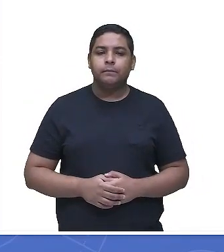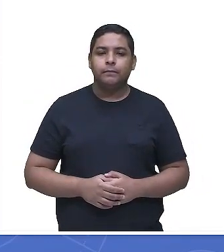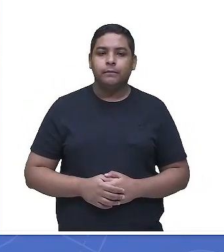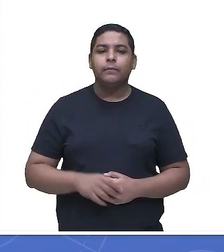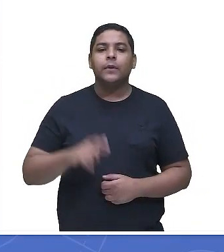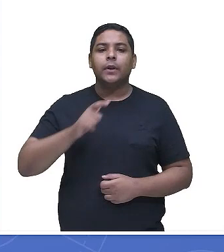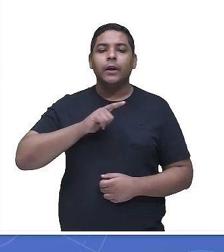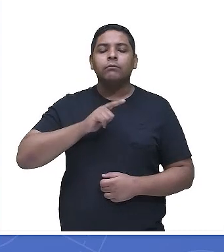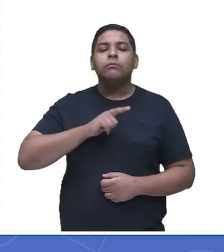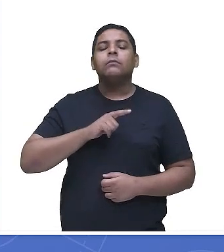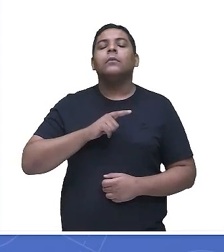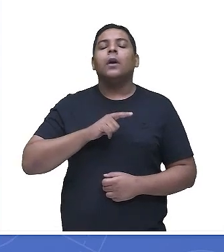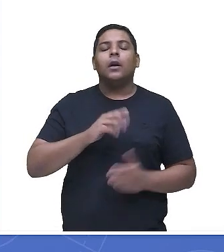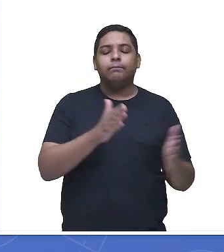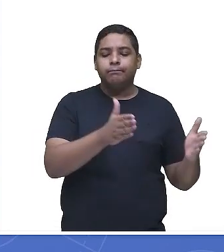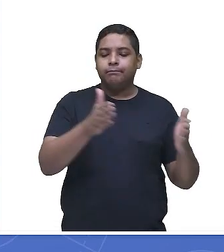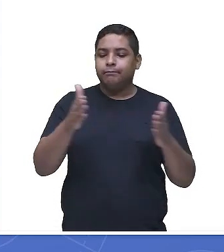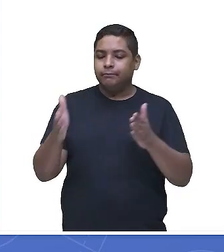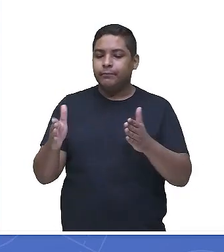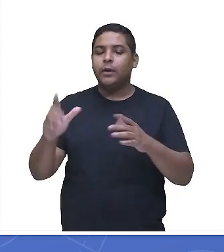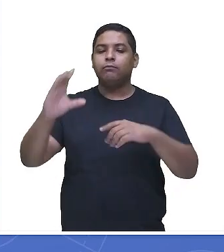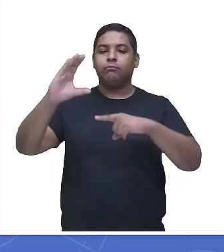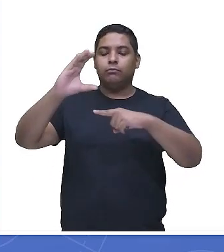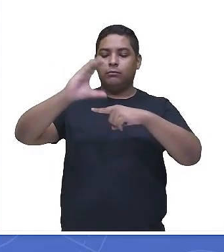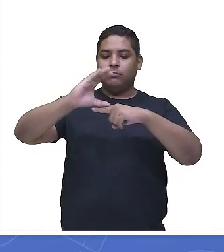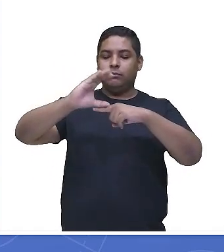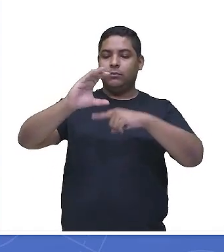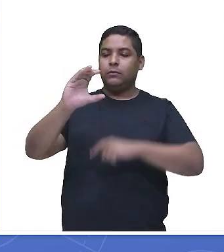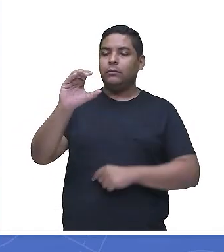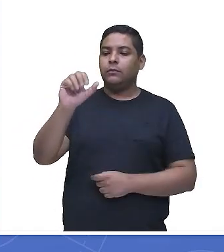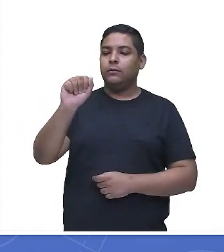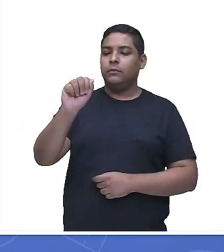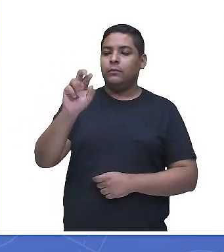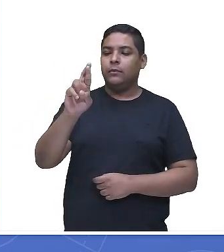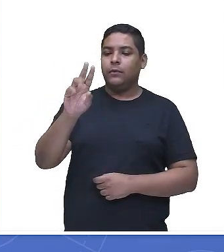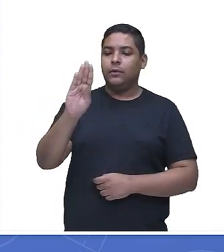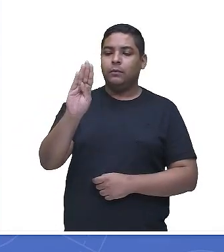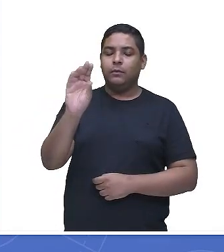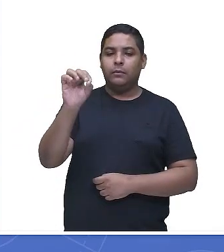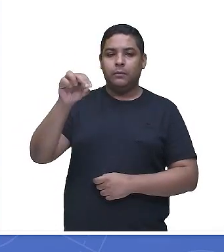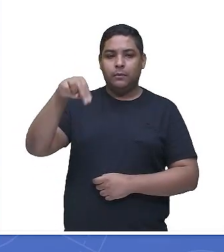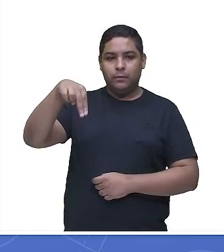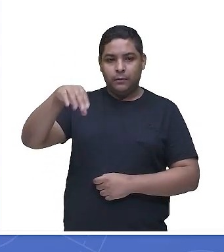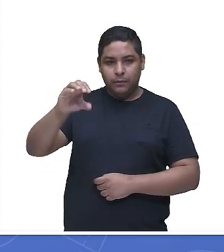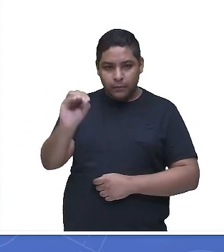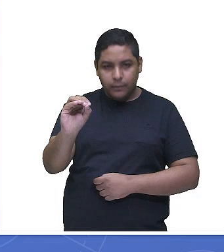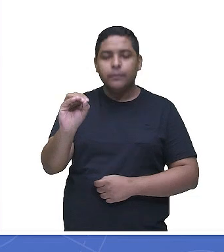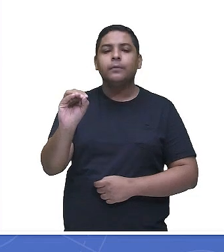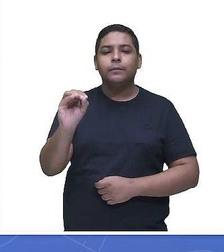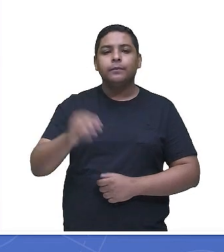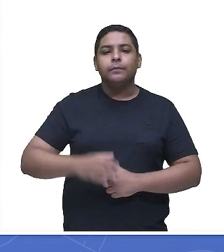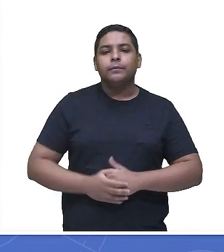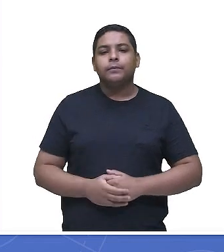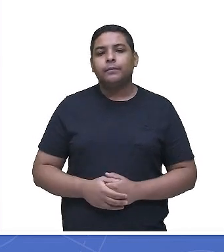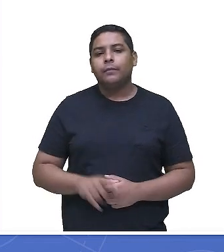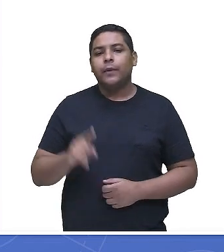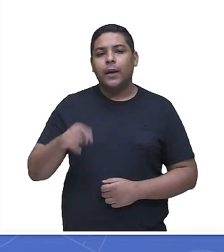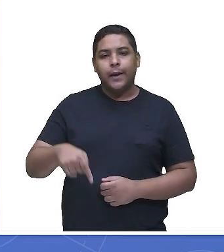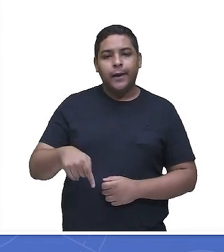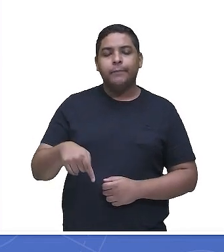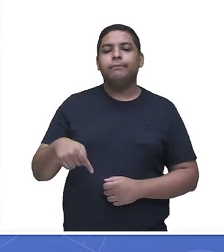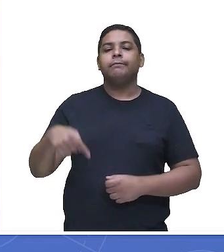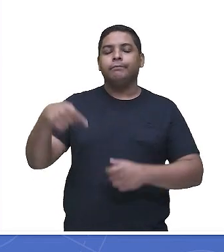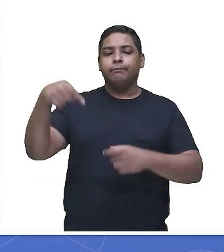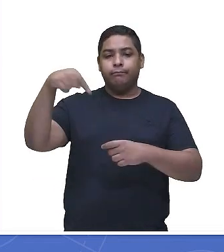carbono. Aí, na nossa próxima imagem, a gente destaca o carbono. O carbono é elemento